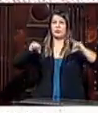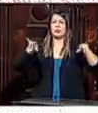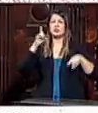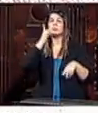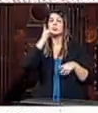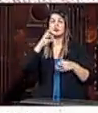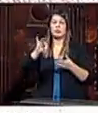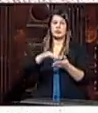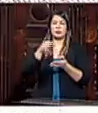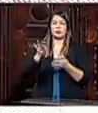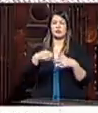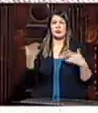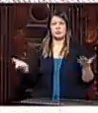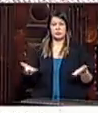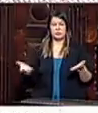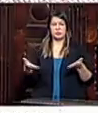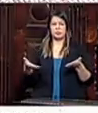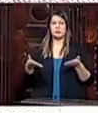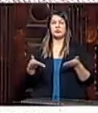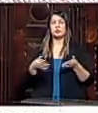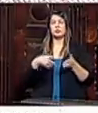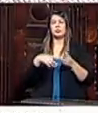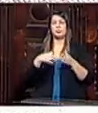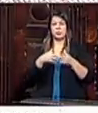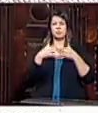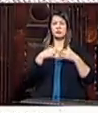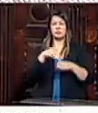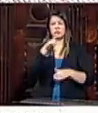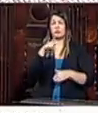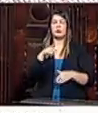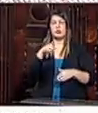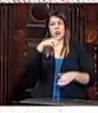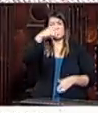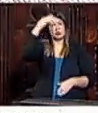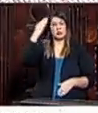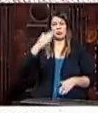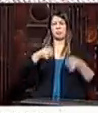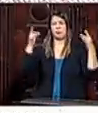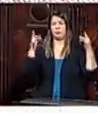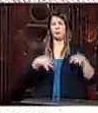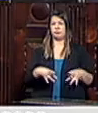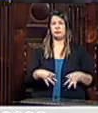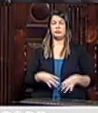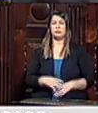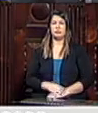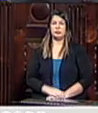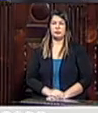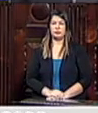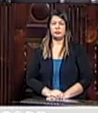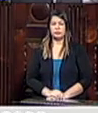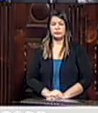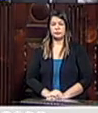deputados assinaram hoje, exigindo a renúncia do presidente Michel Temer.